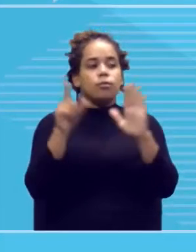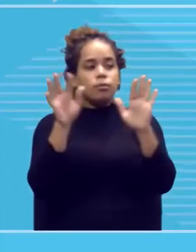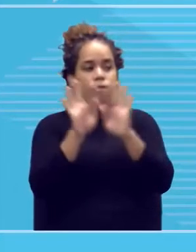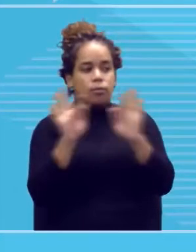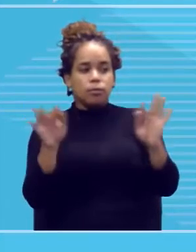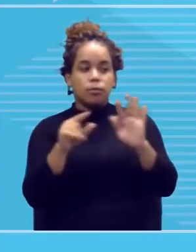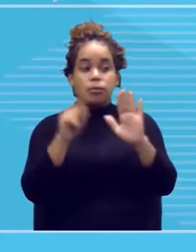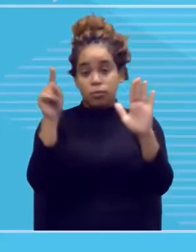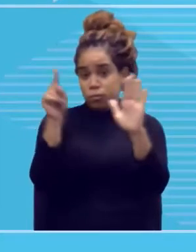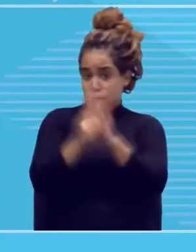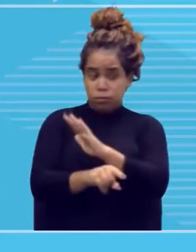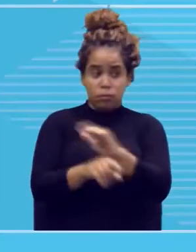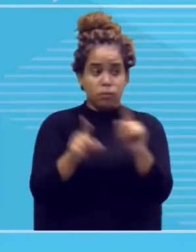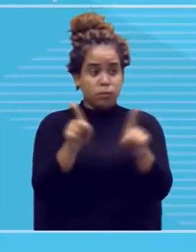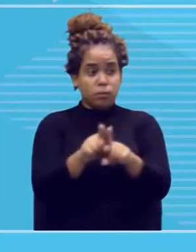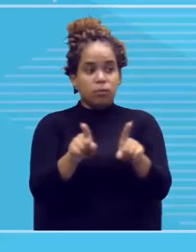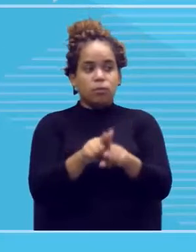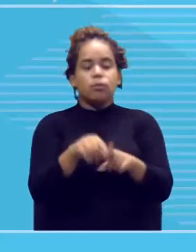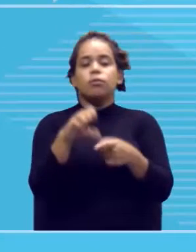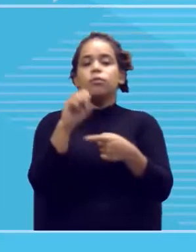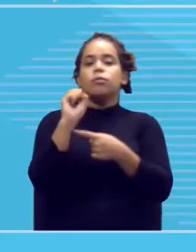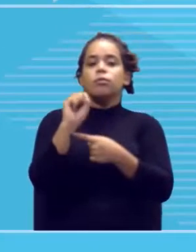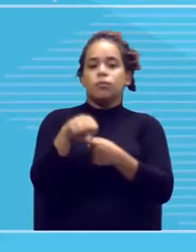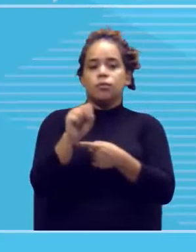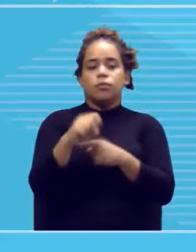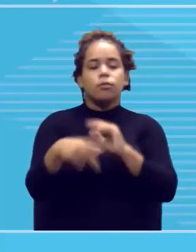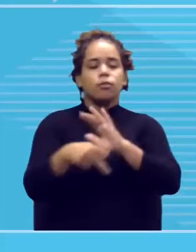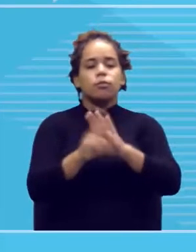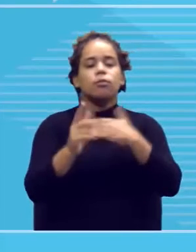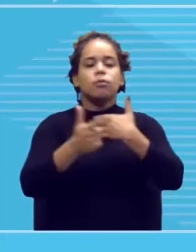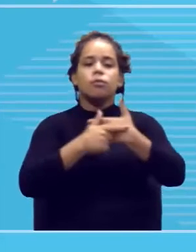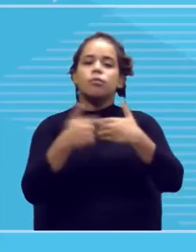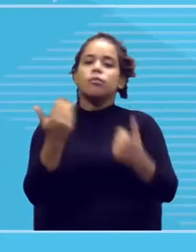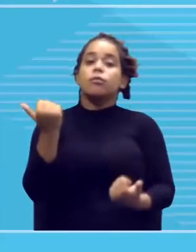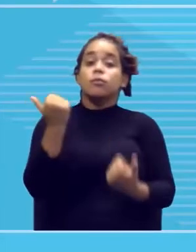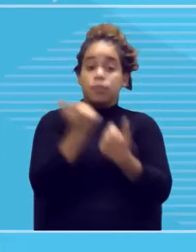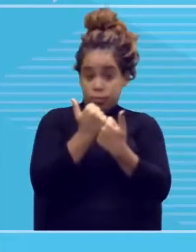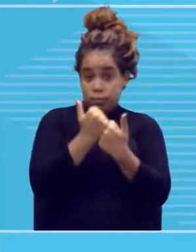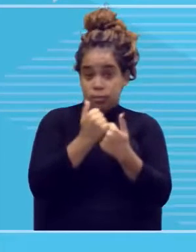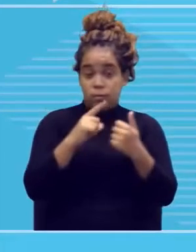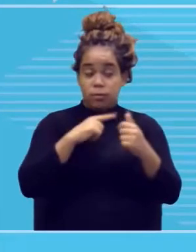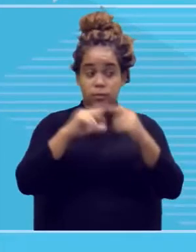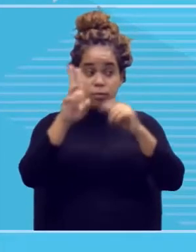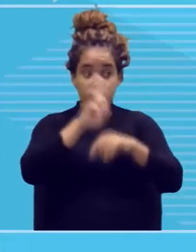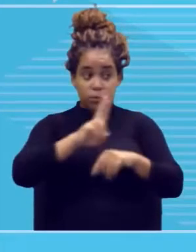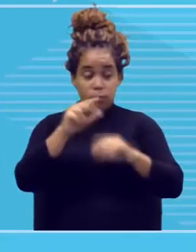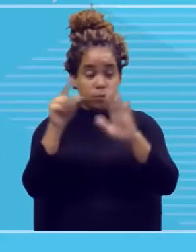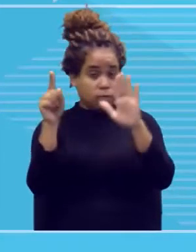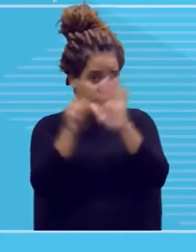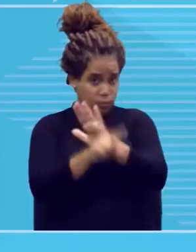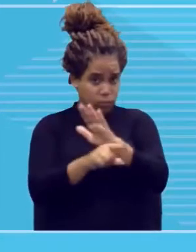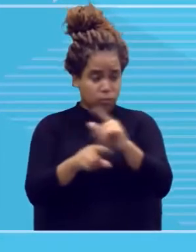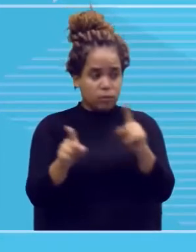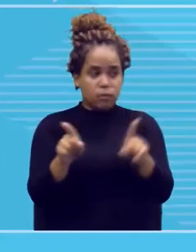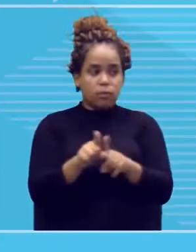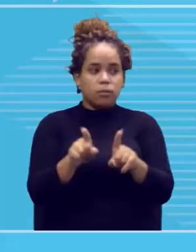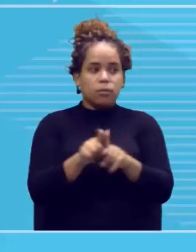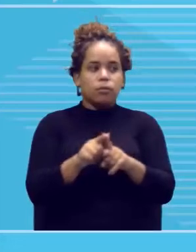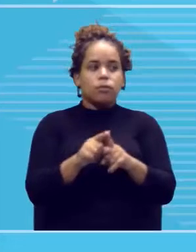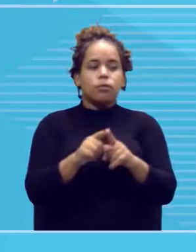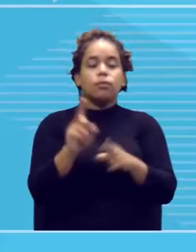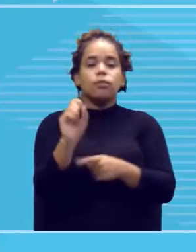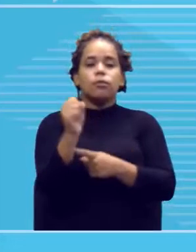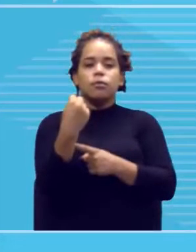eles próprios já são auxiliares então quando você for utilizar formas interrogativa e